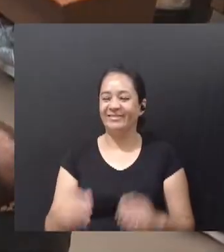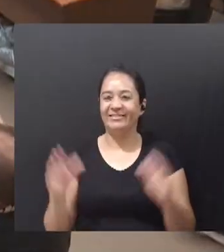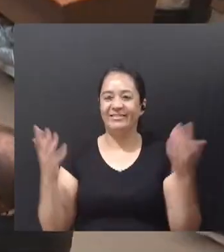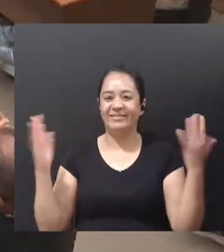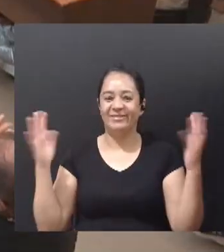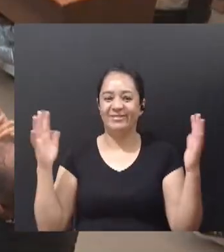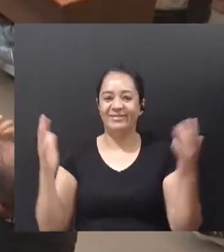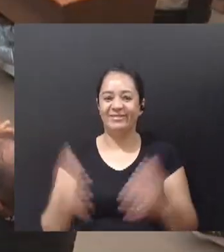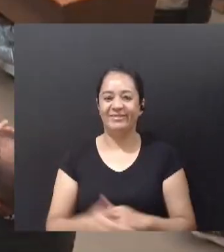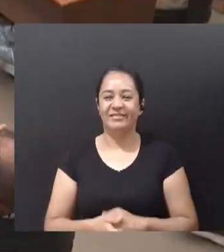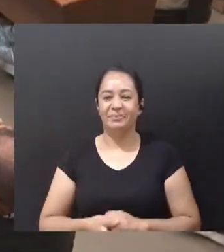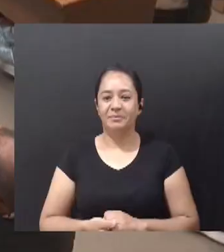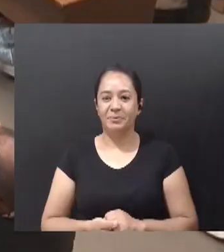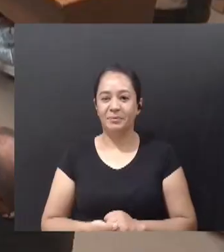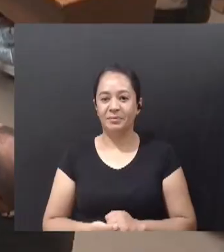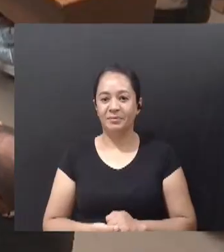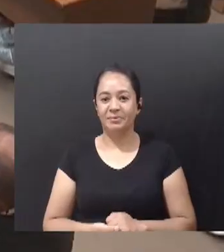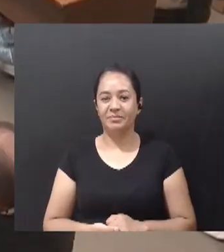Tem que deixar.